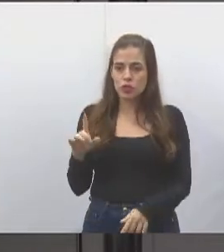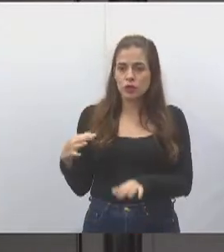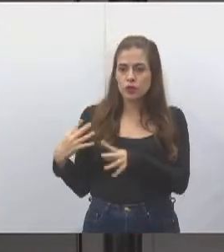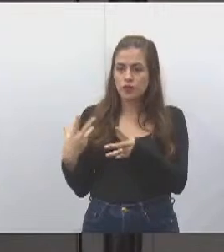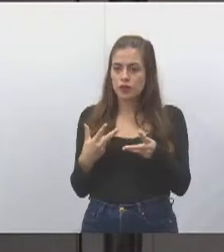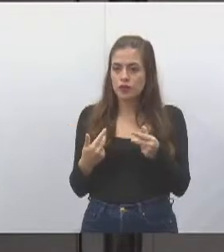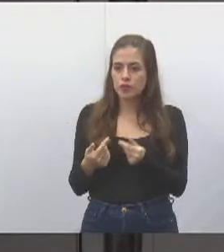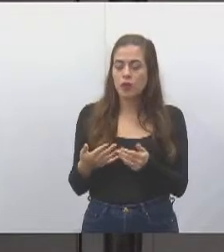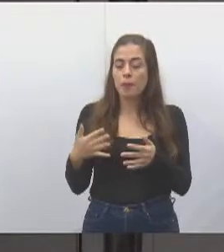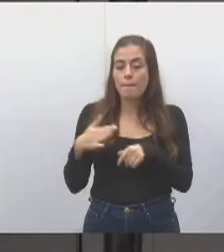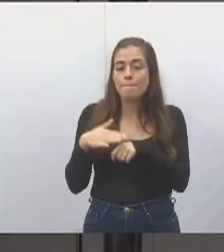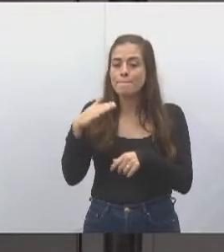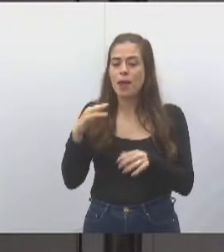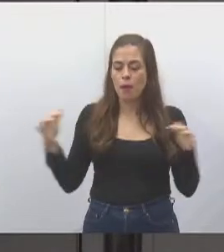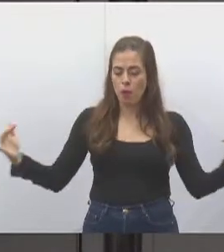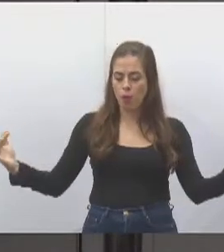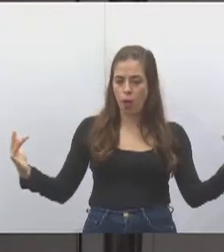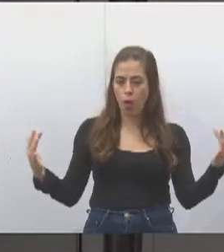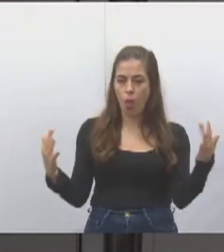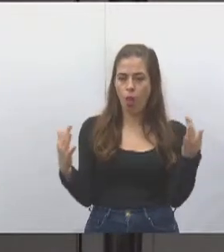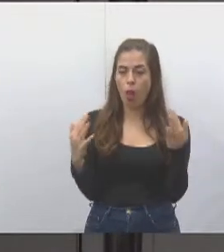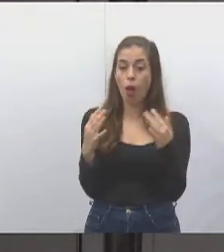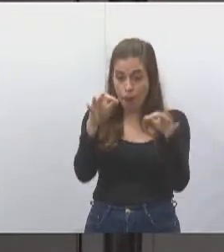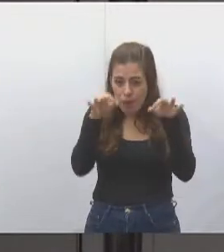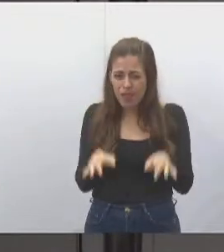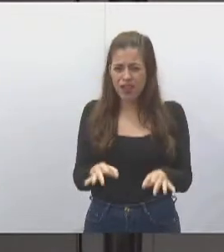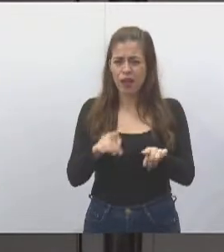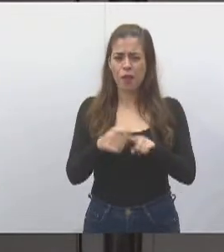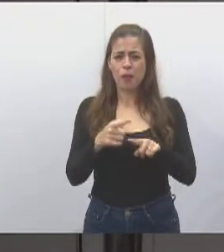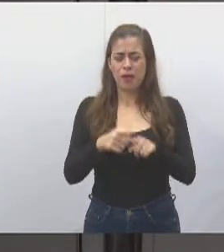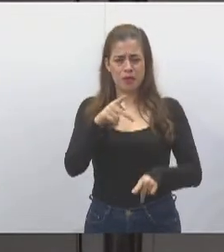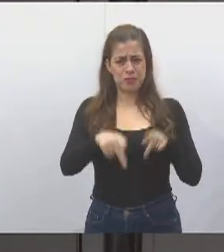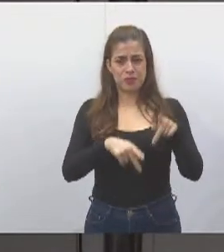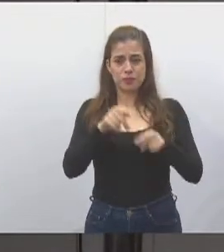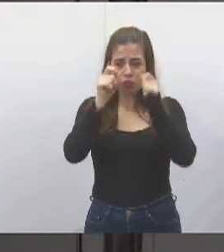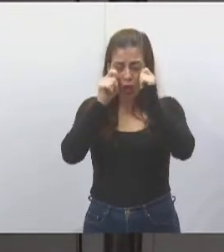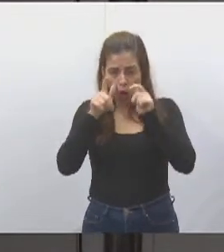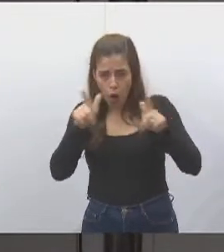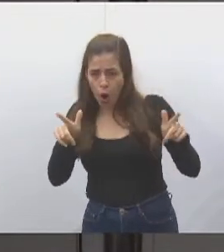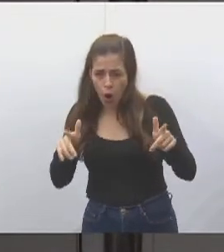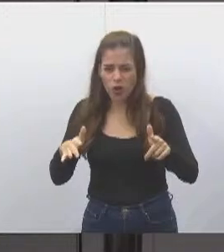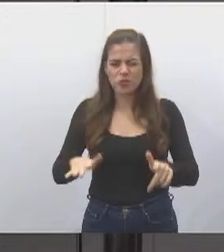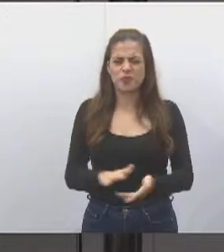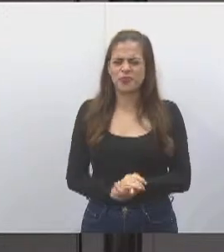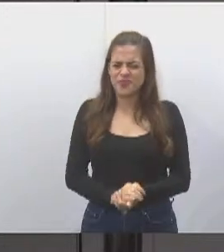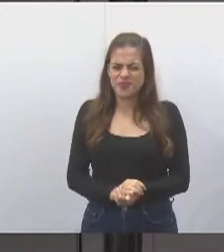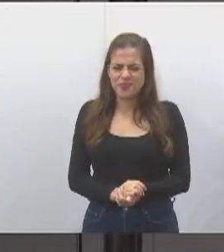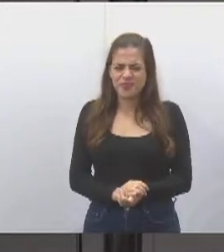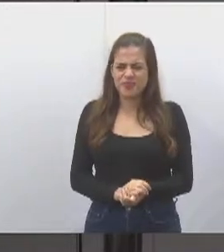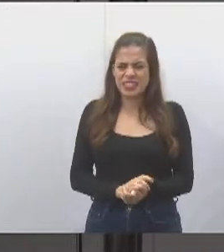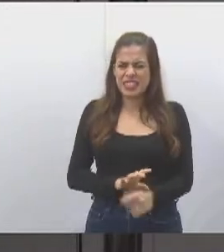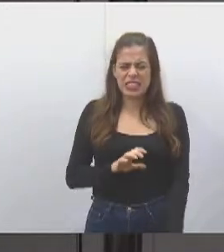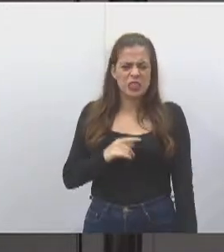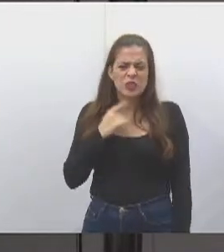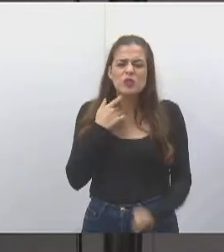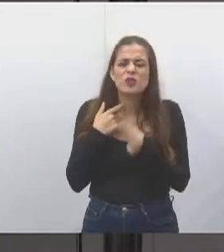trazer mais gente aqui, com certeza, porque o povo lá acordou e está morrendo de uma vontade danada de vir aqui dar uns